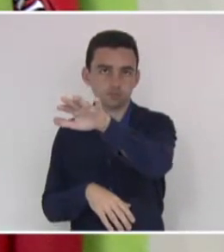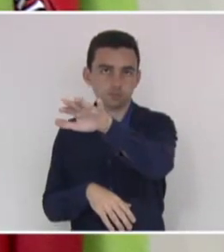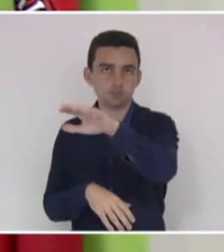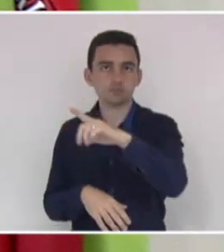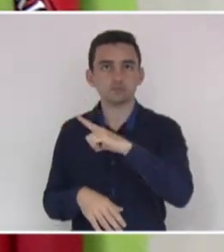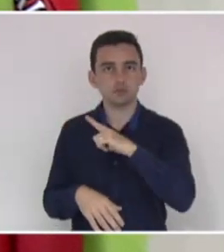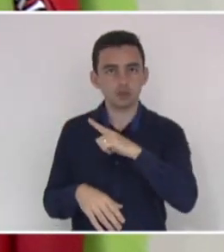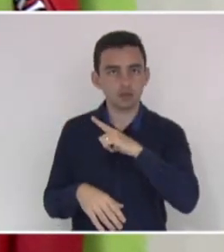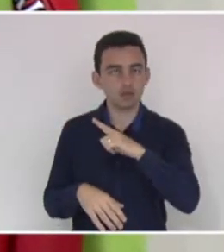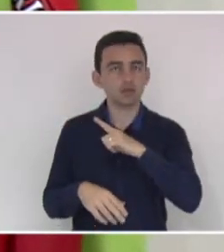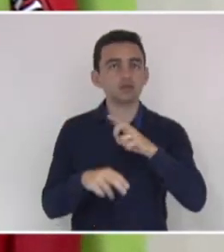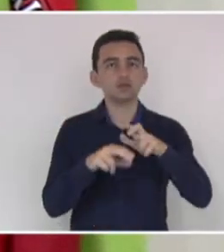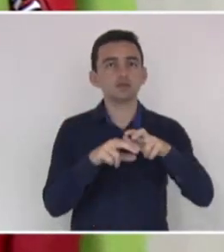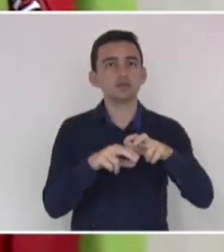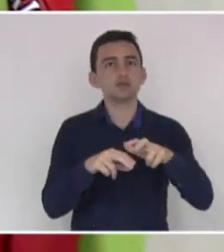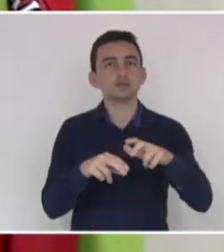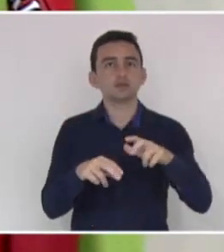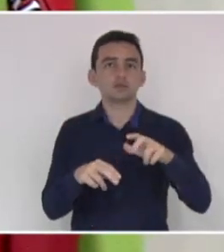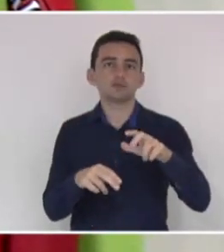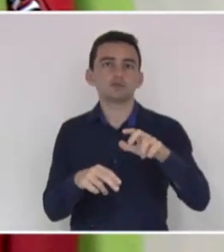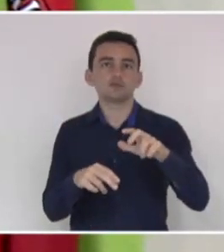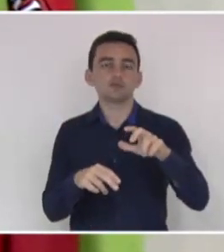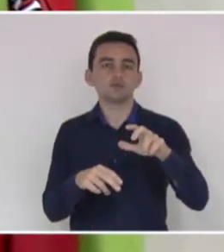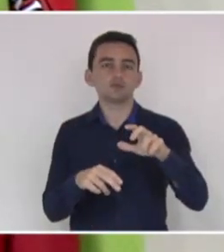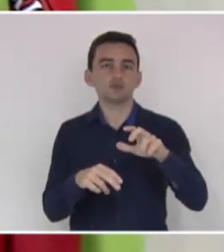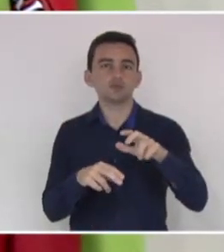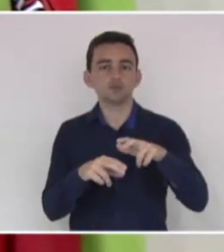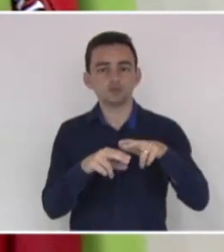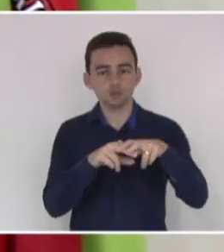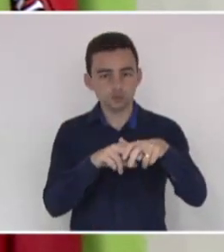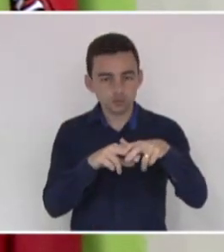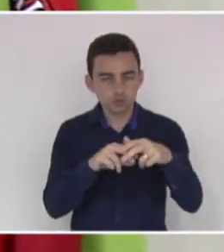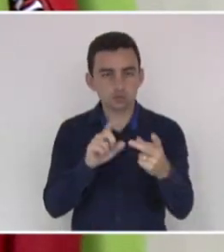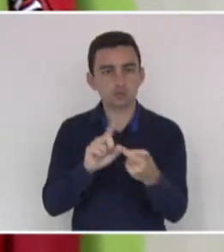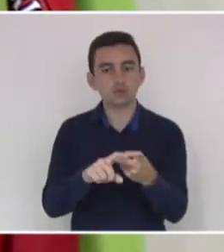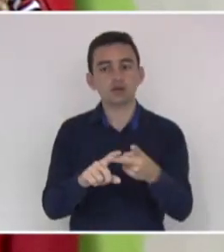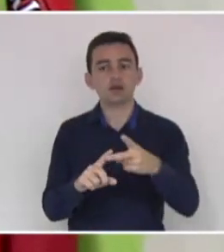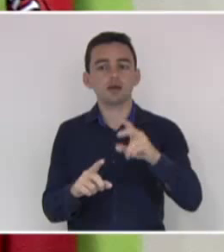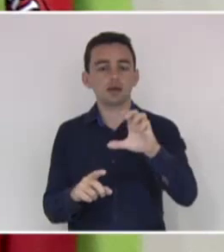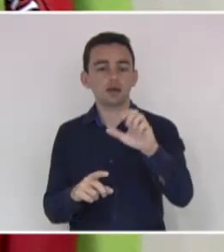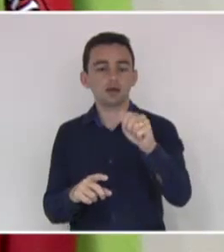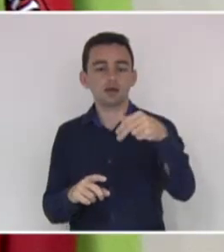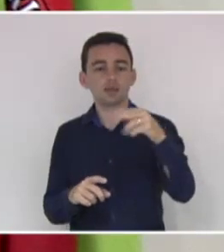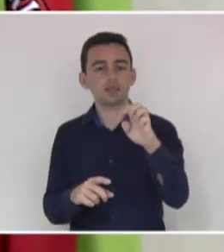Tijucas, Canelinha, Nova Trento, que recebe uma grande